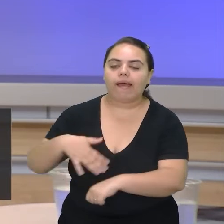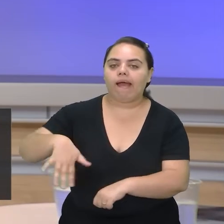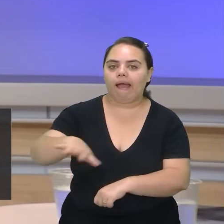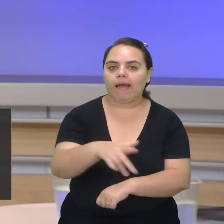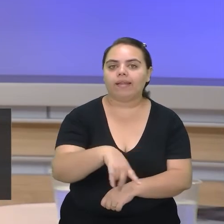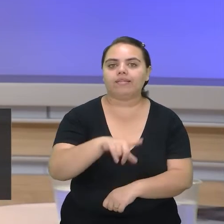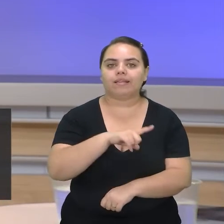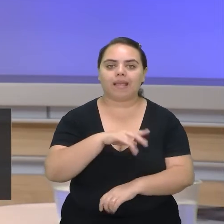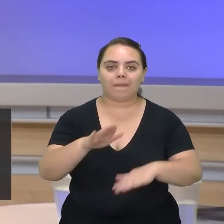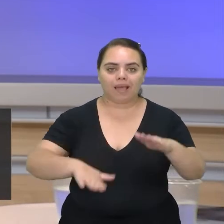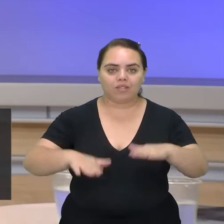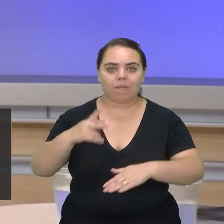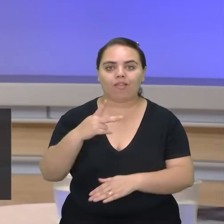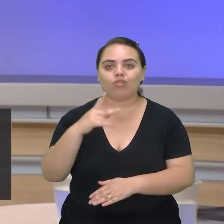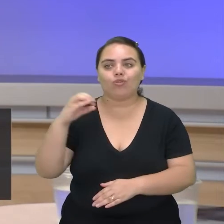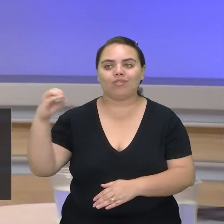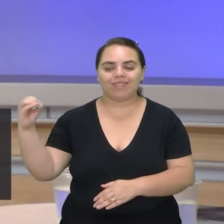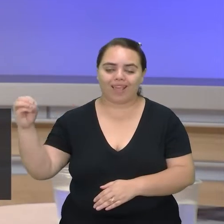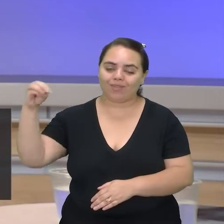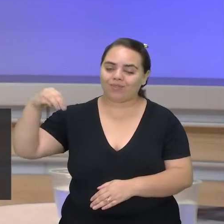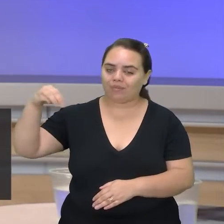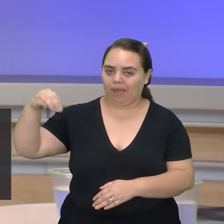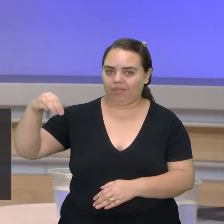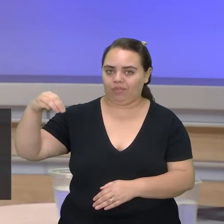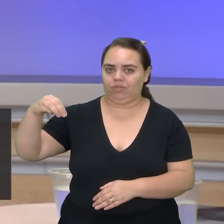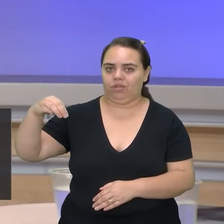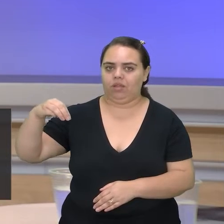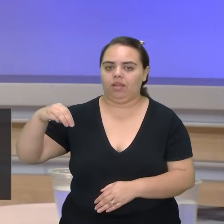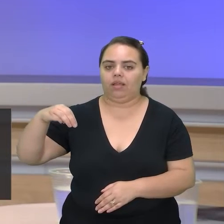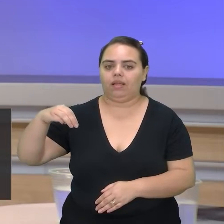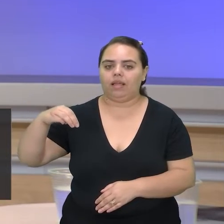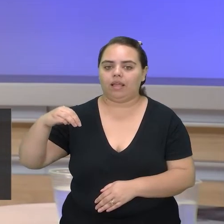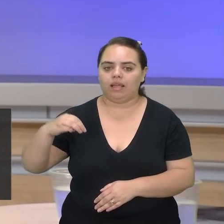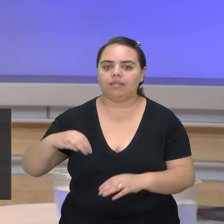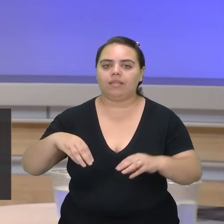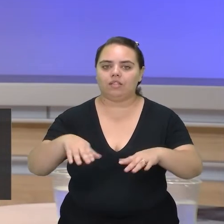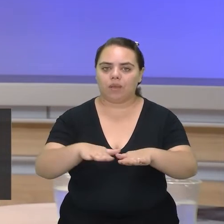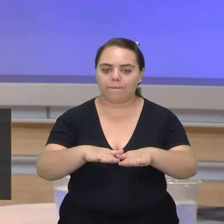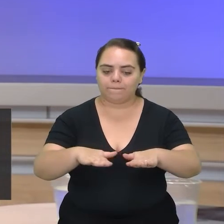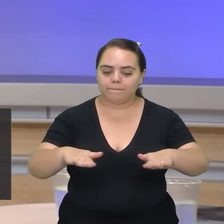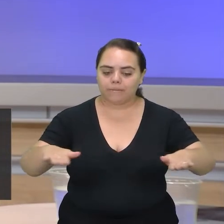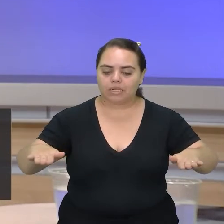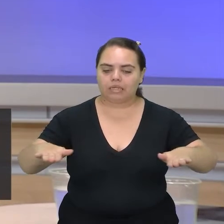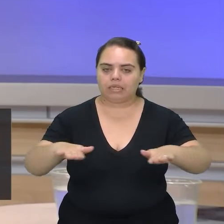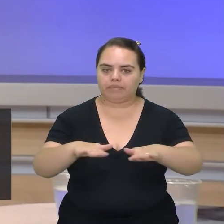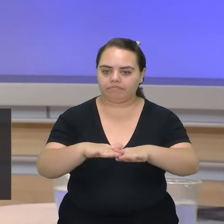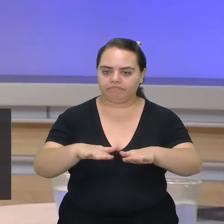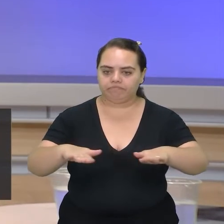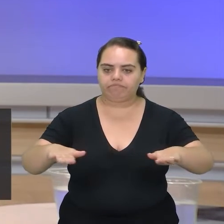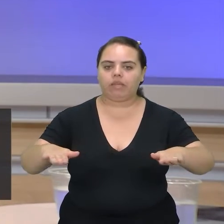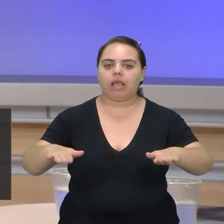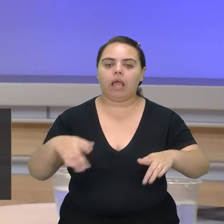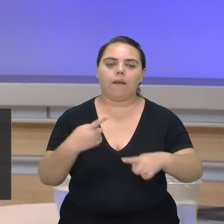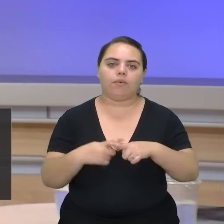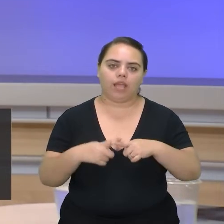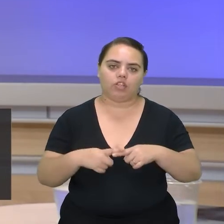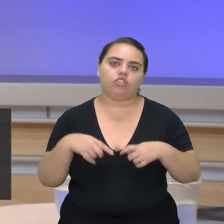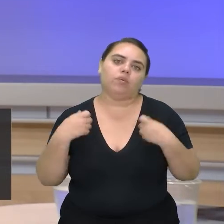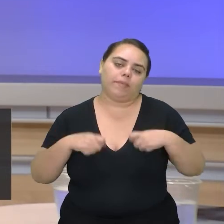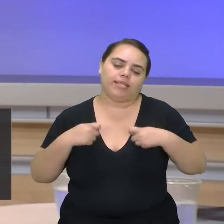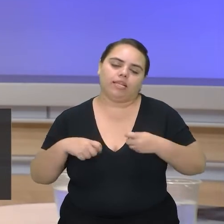menos 200 metros quadrados, né, que sejam minimamente planas, né, porque a gente entra com